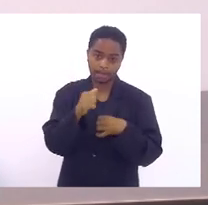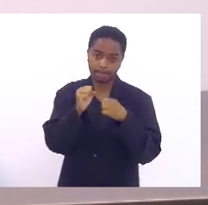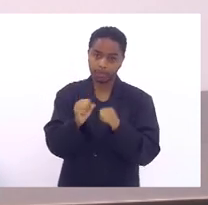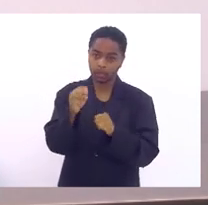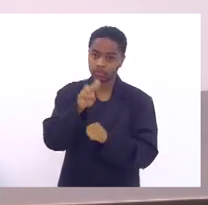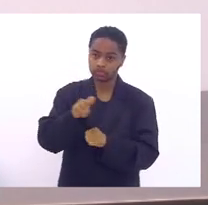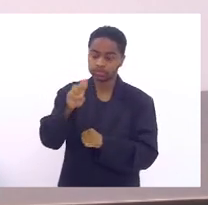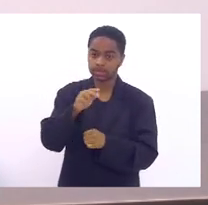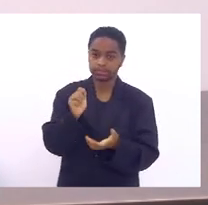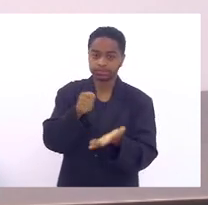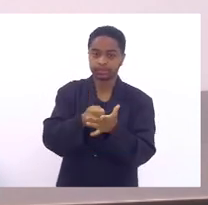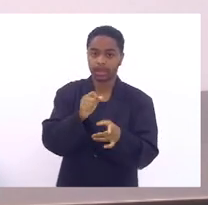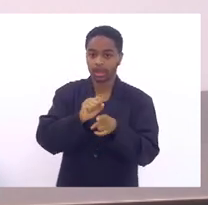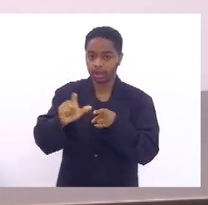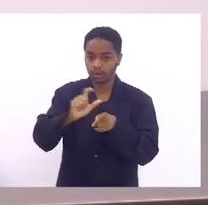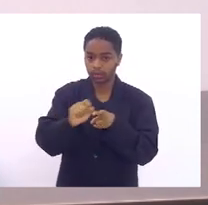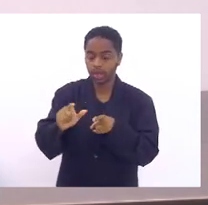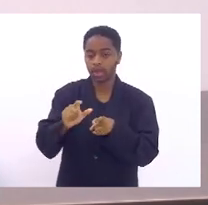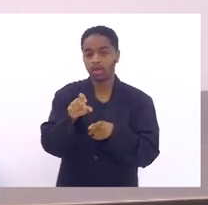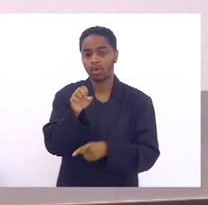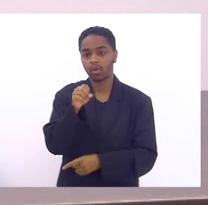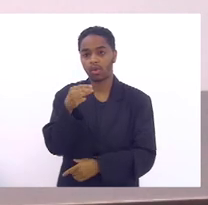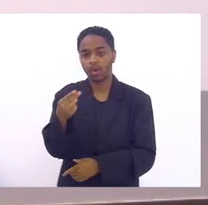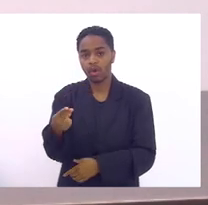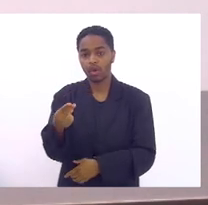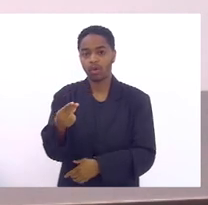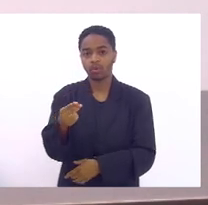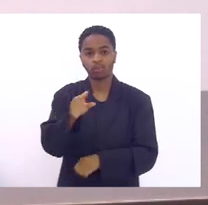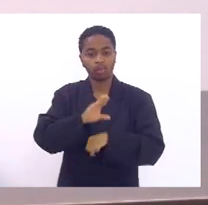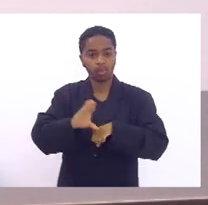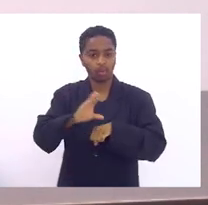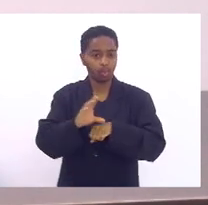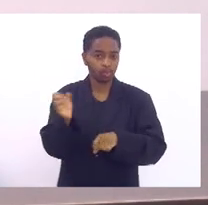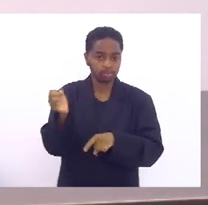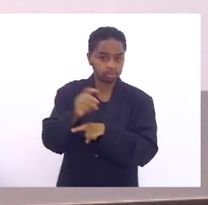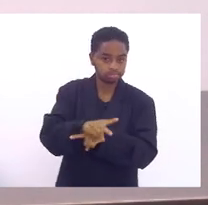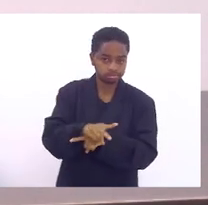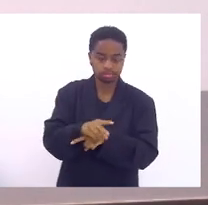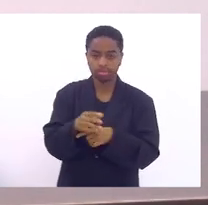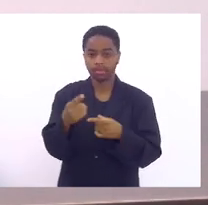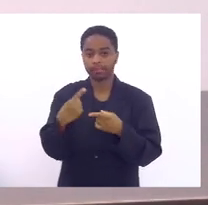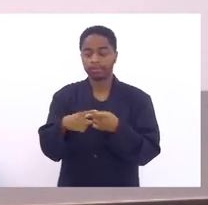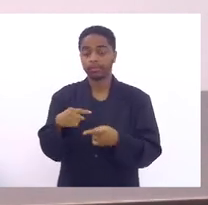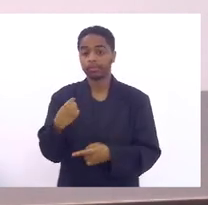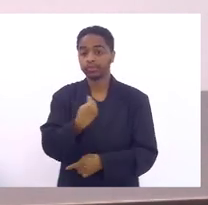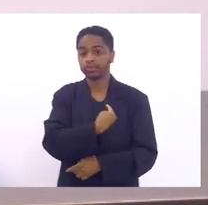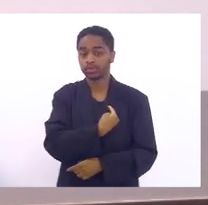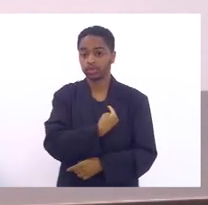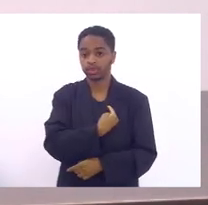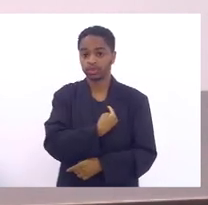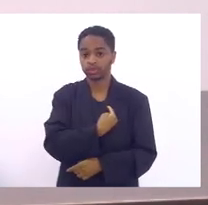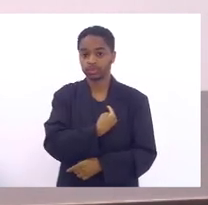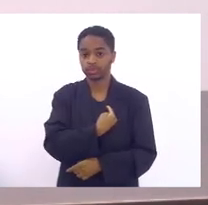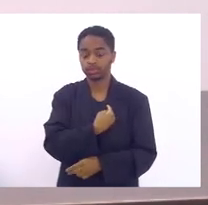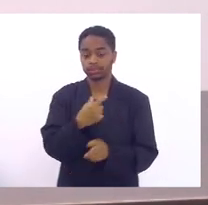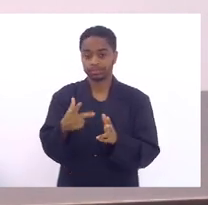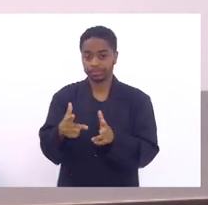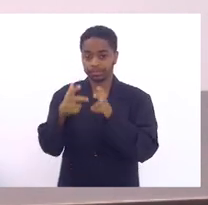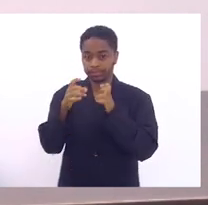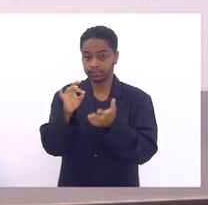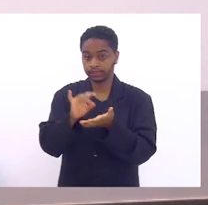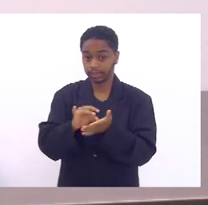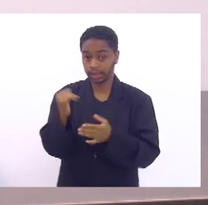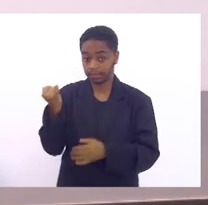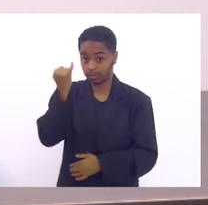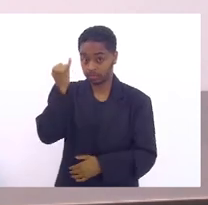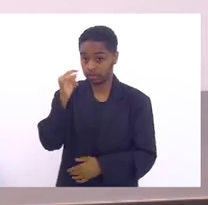num aluguel para sair da situação de violência numa capacitação profissional a gente entende aqui o o que é eh importante nesse